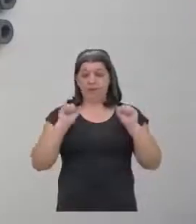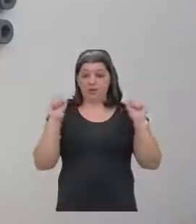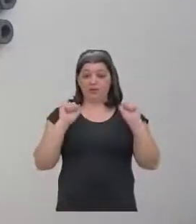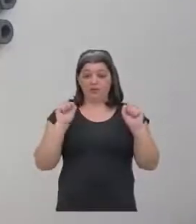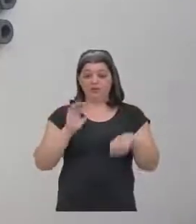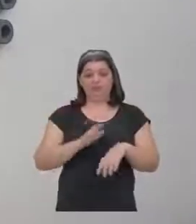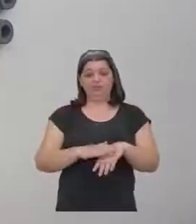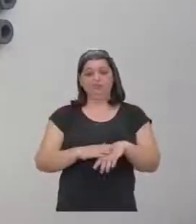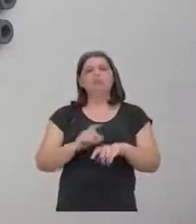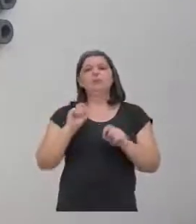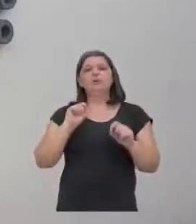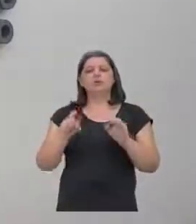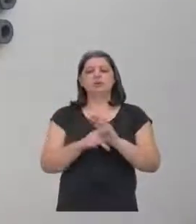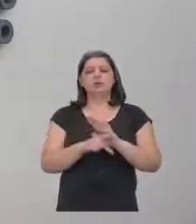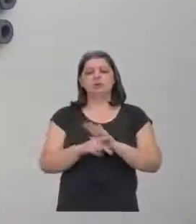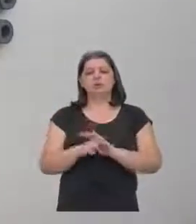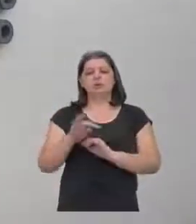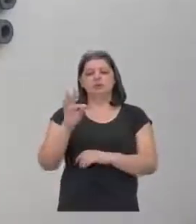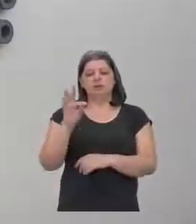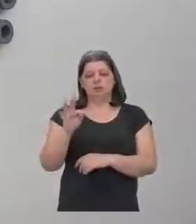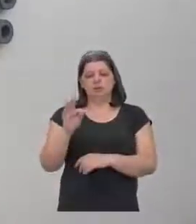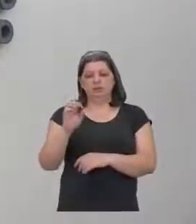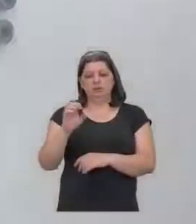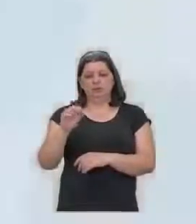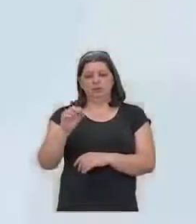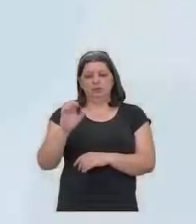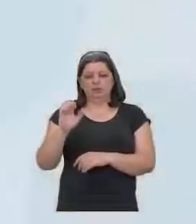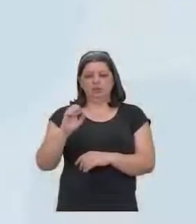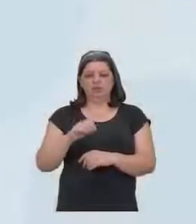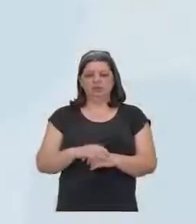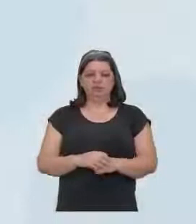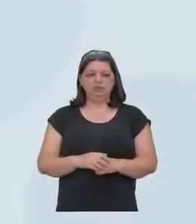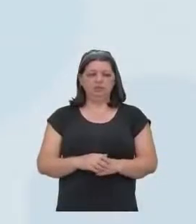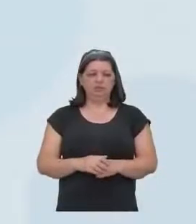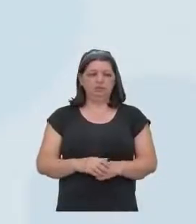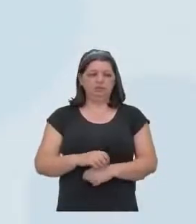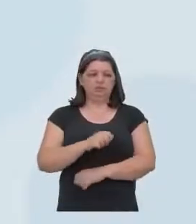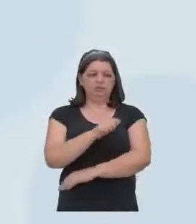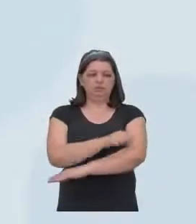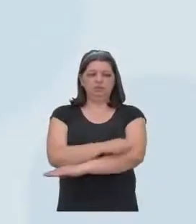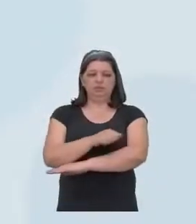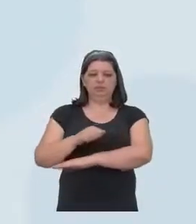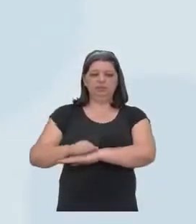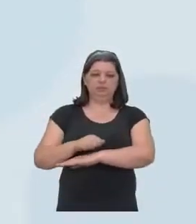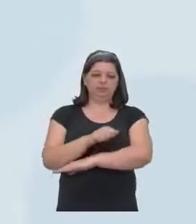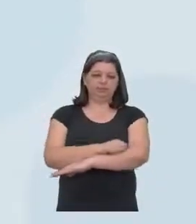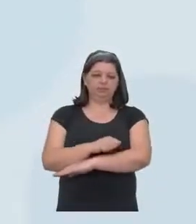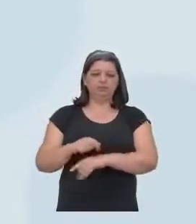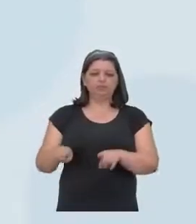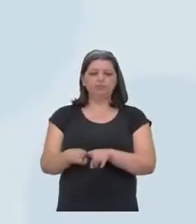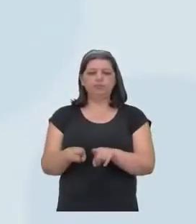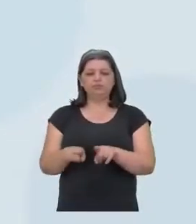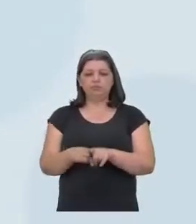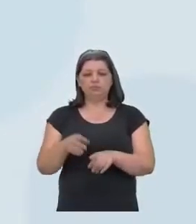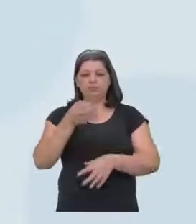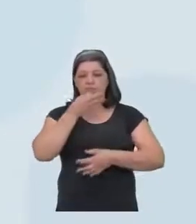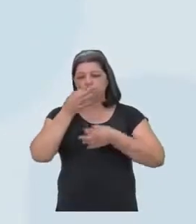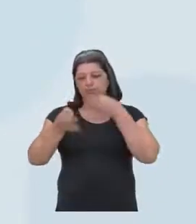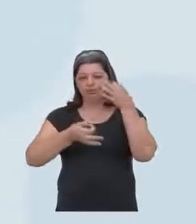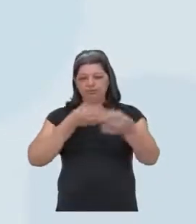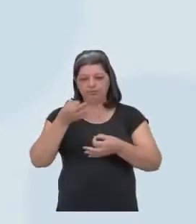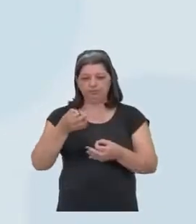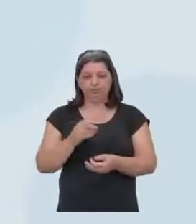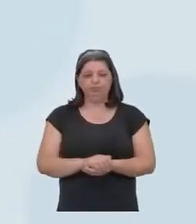é uma tese? A tese está na tela, vamos lá, é o posicionamento crítico do autor sobre determinado